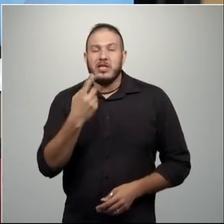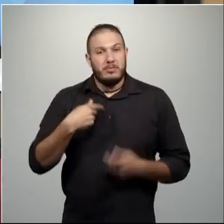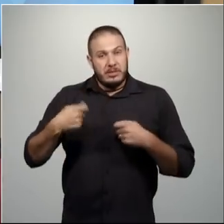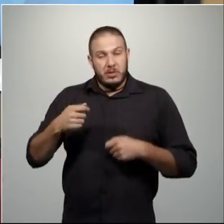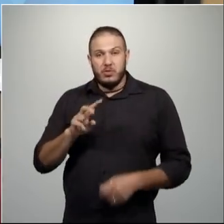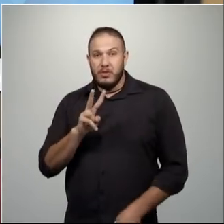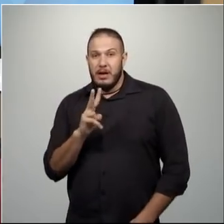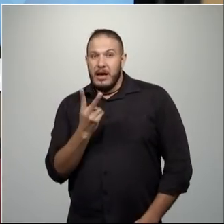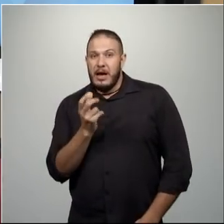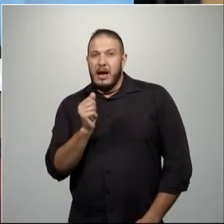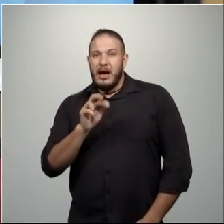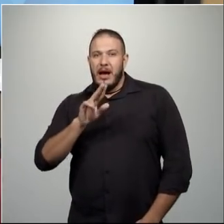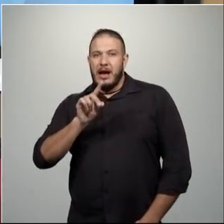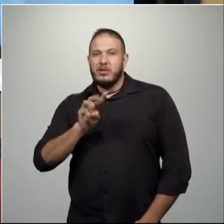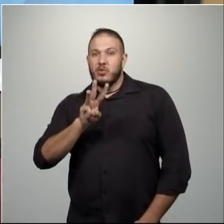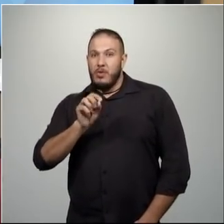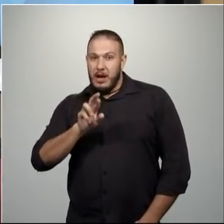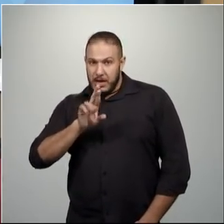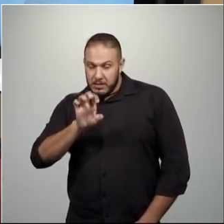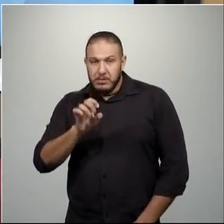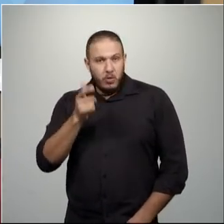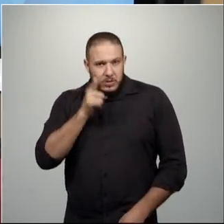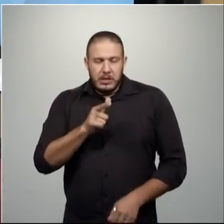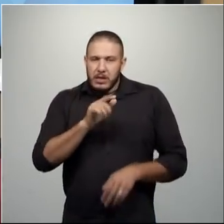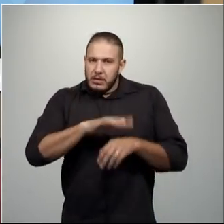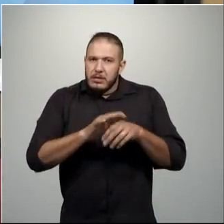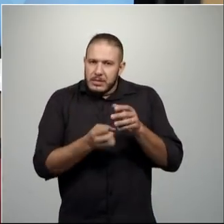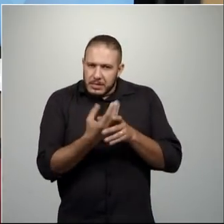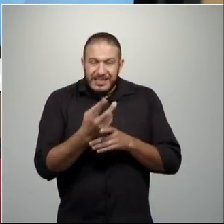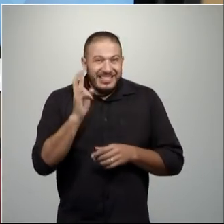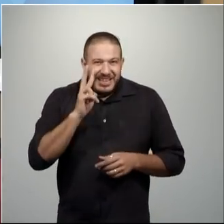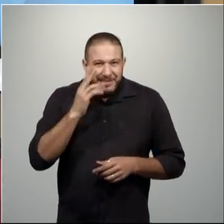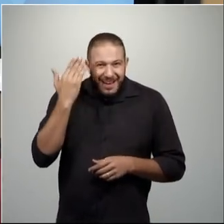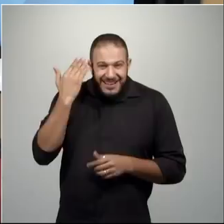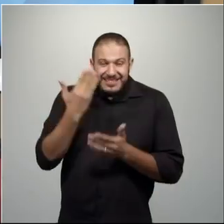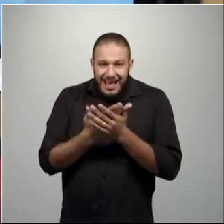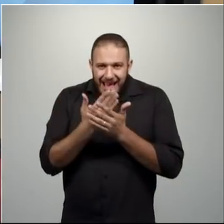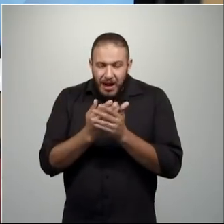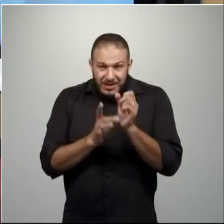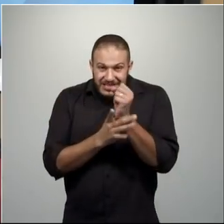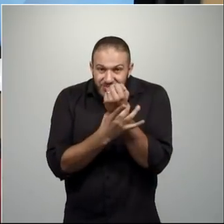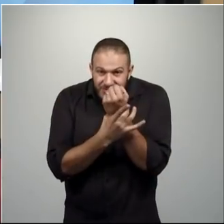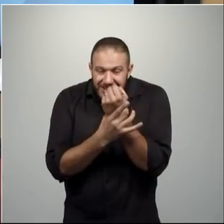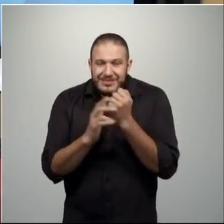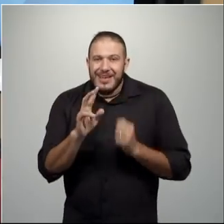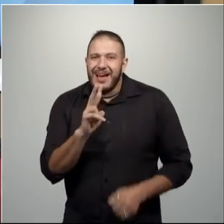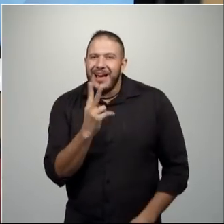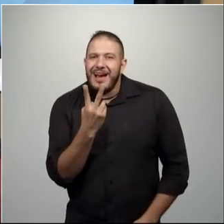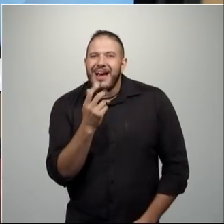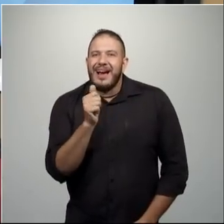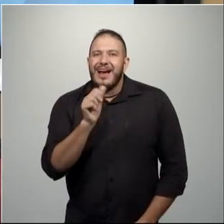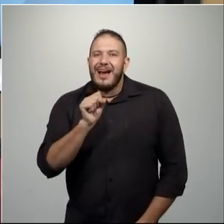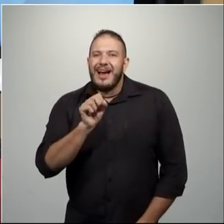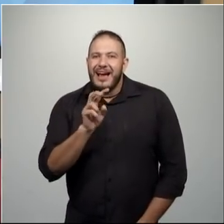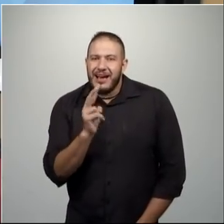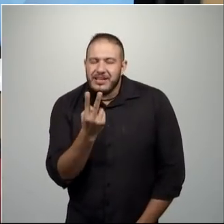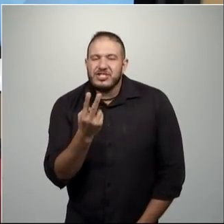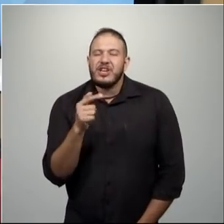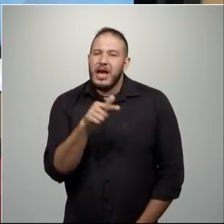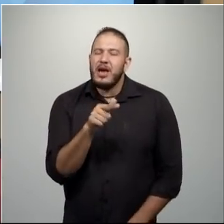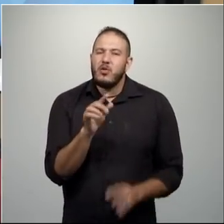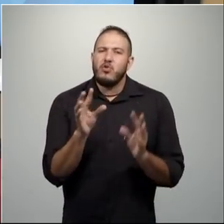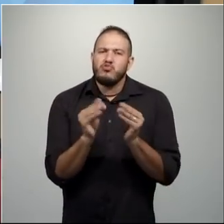fazer o cálculo de várias creches é se vocês lembrarem da ala de segurança rech é um conjunto de operações casualmente